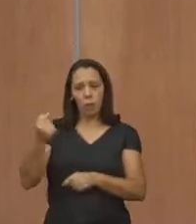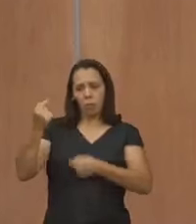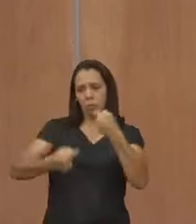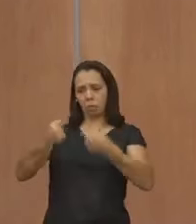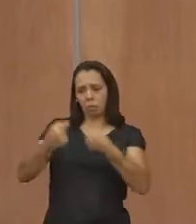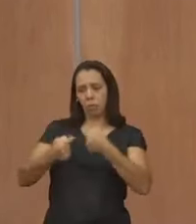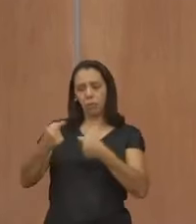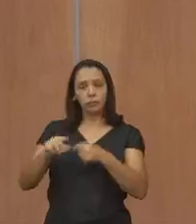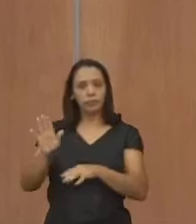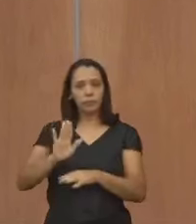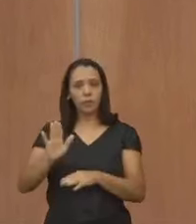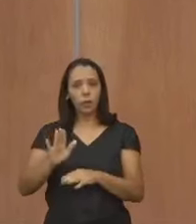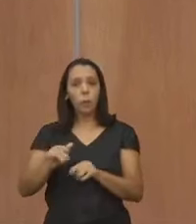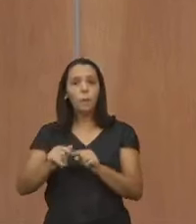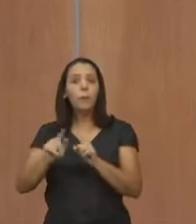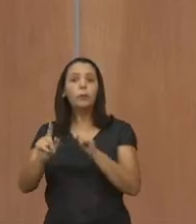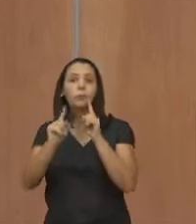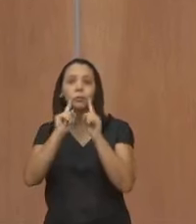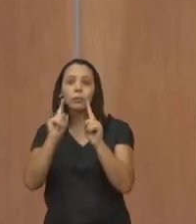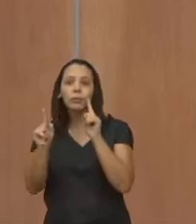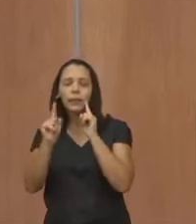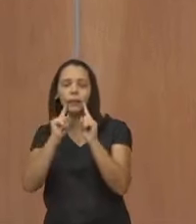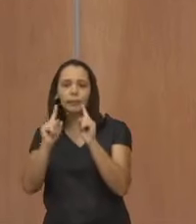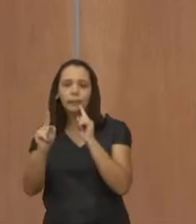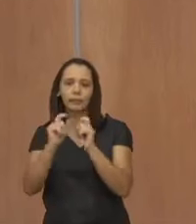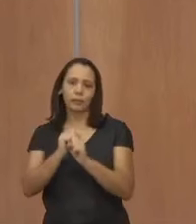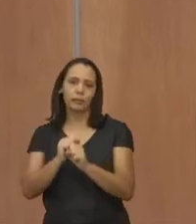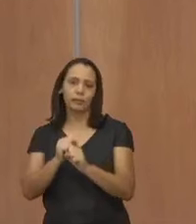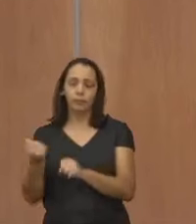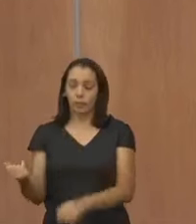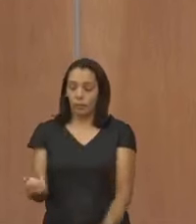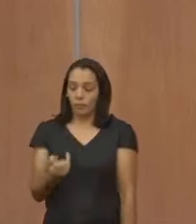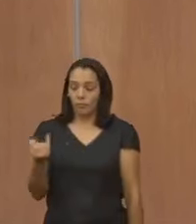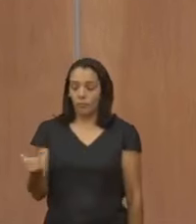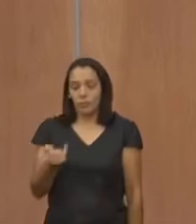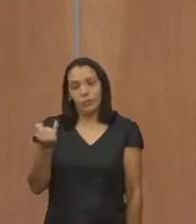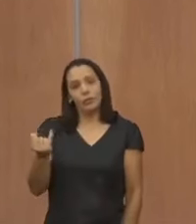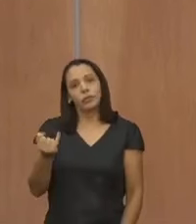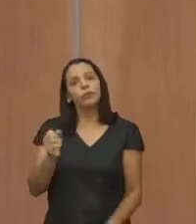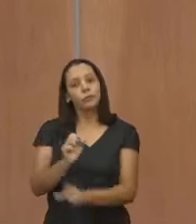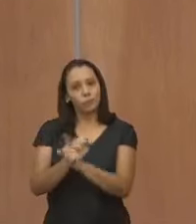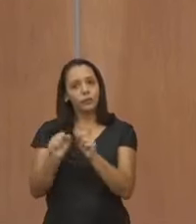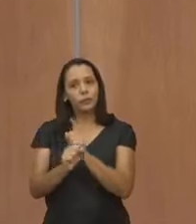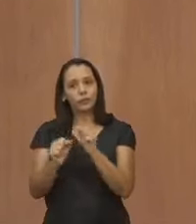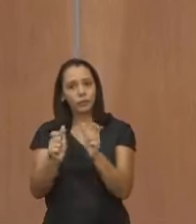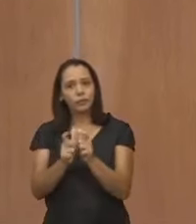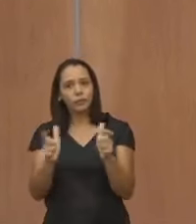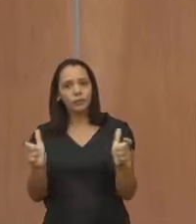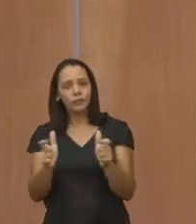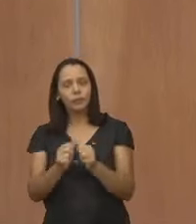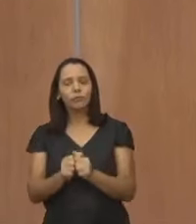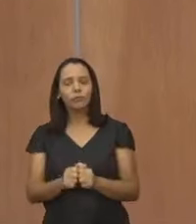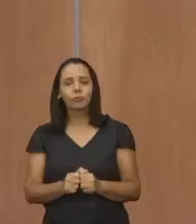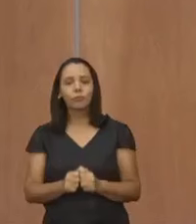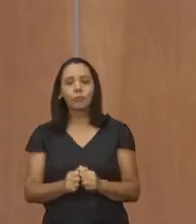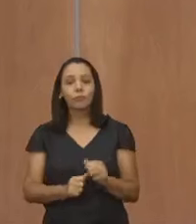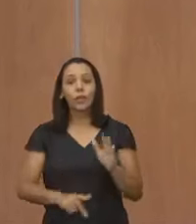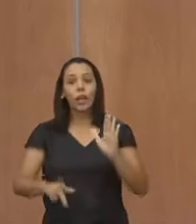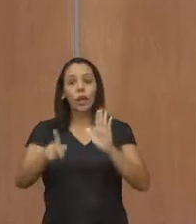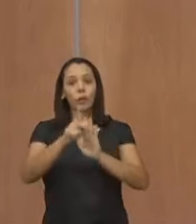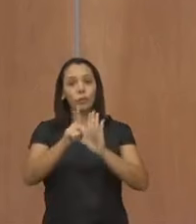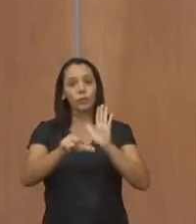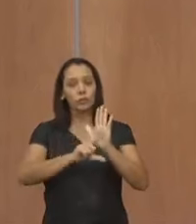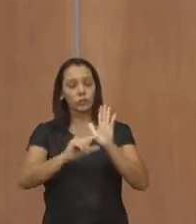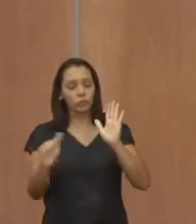diálogo. E esse diálogo, ele é fundamental para a gente poder crescer na sociedade. E esse nosso projeto de lei